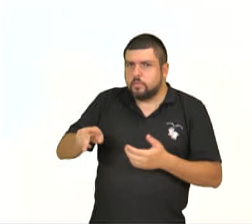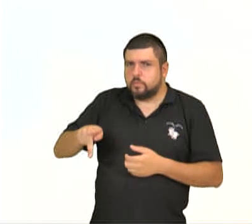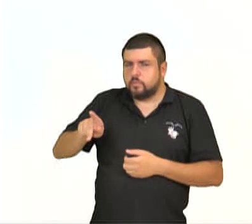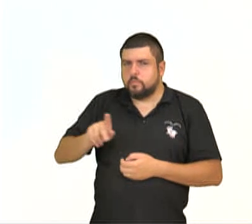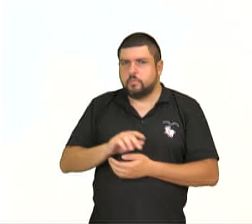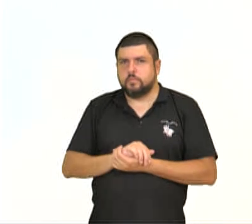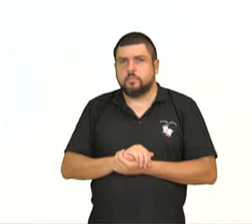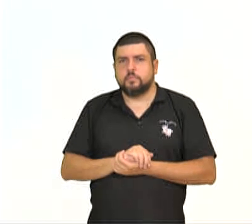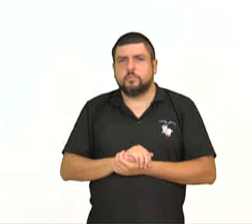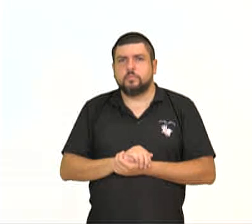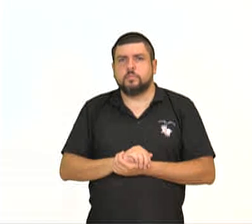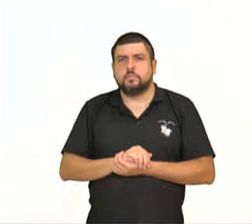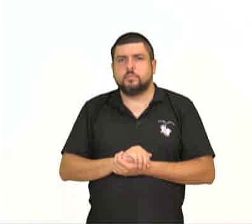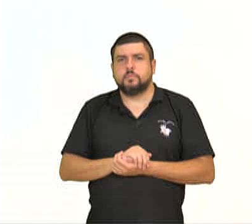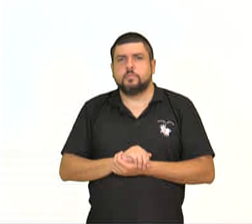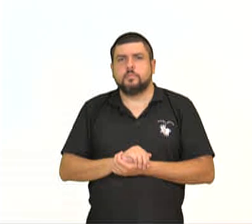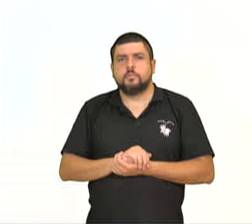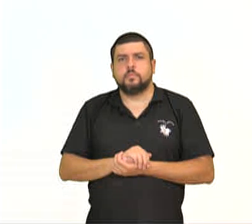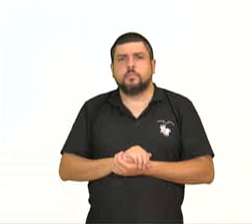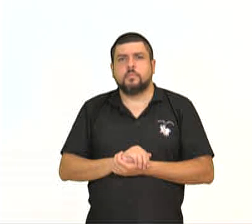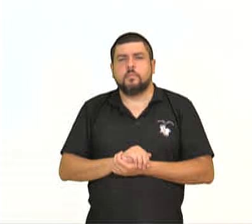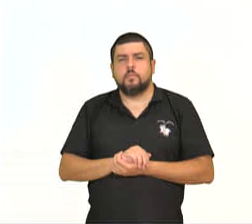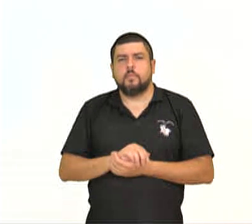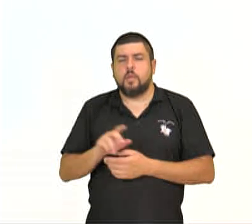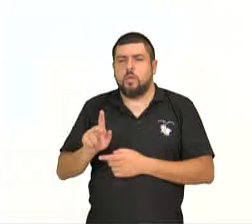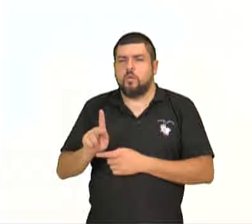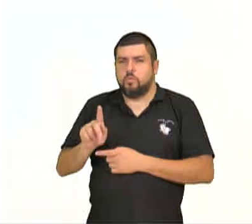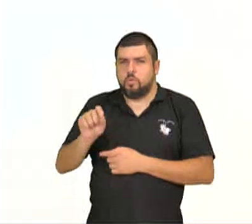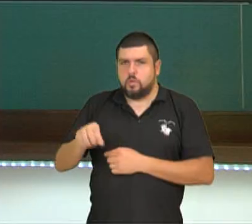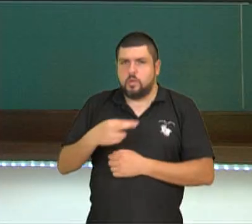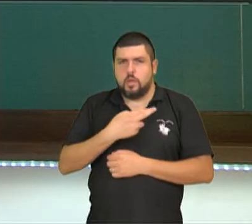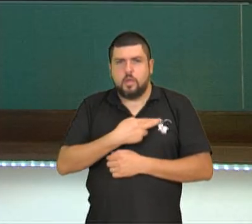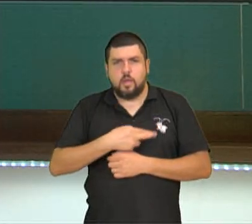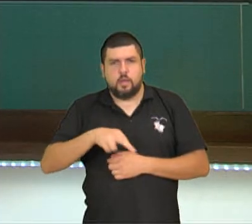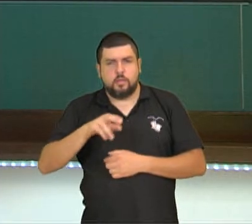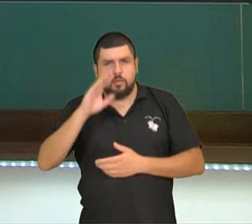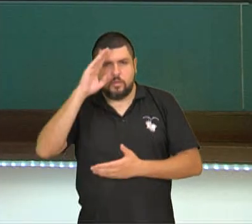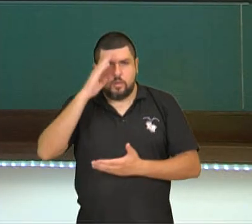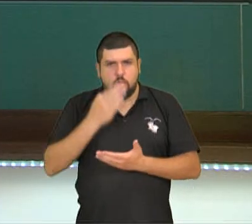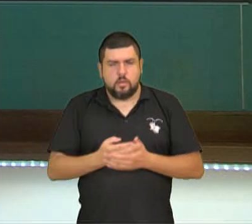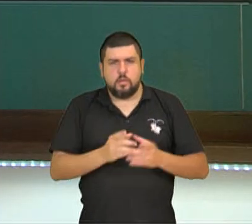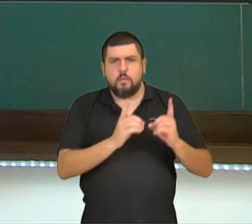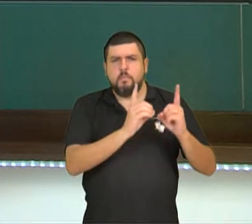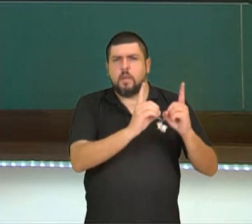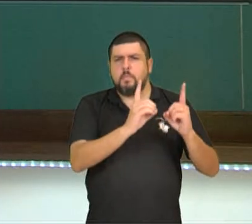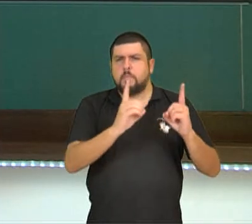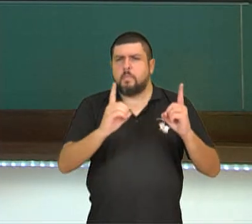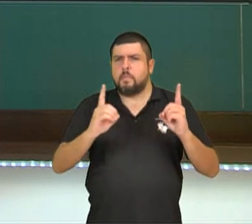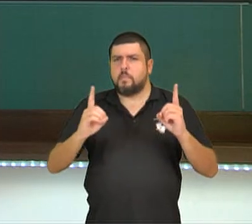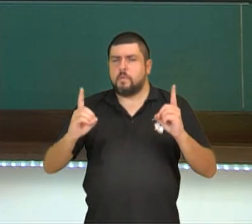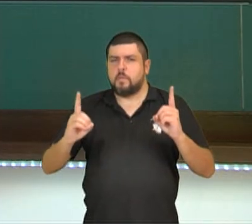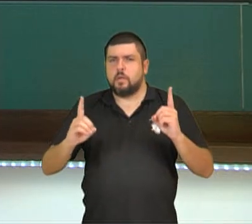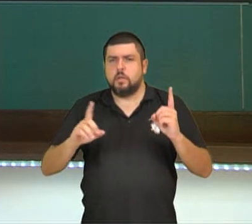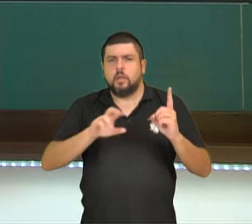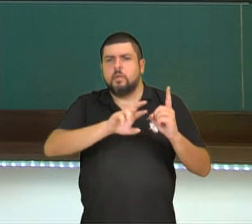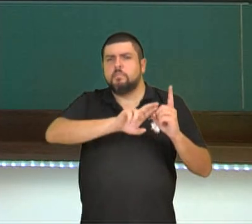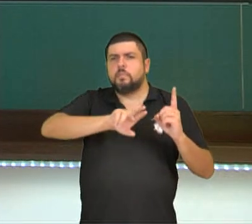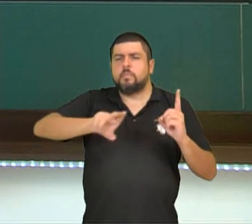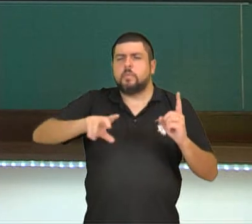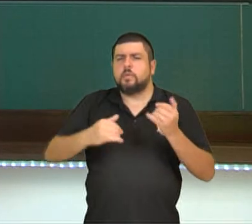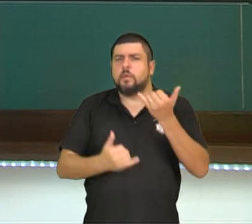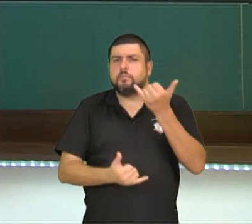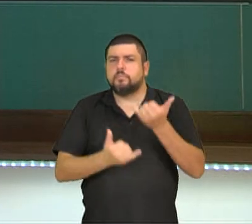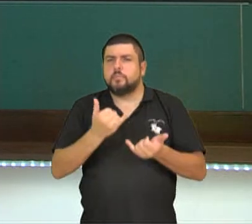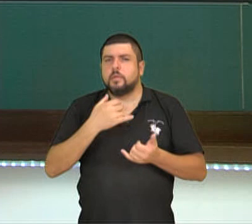A Manichaqueto entrou para a história. Cuxitas eram politeístas, acreditavam em vários deuses, a maioria dos deuses muito semelhante ao do